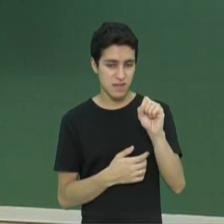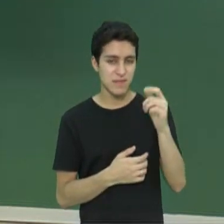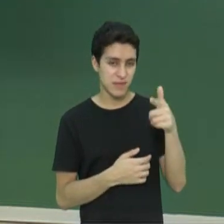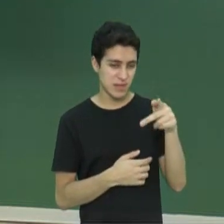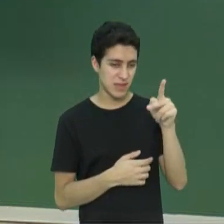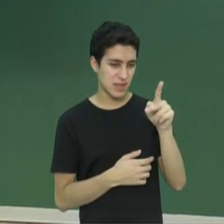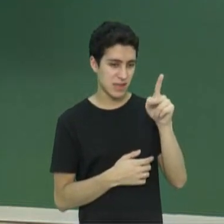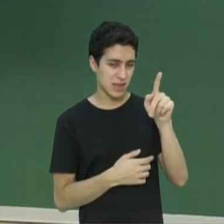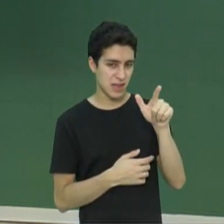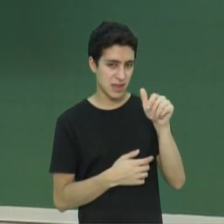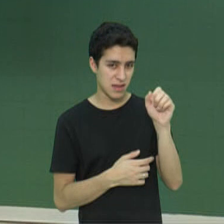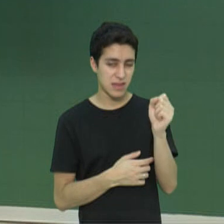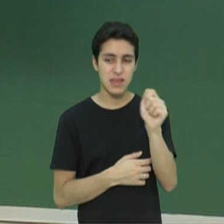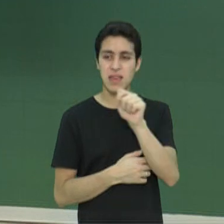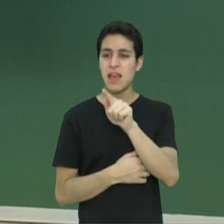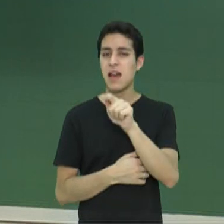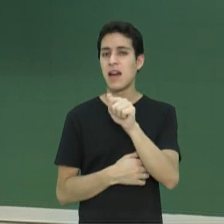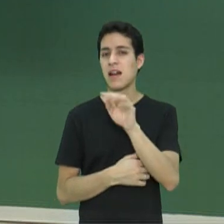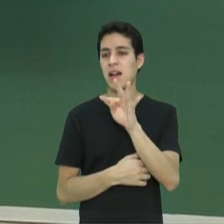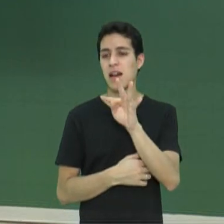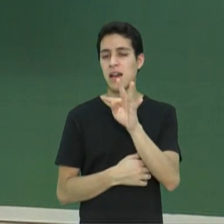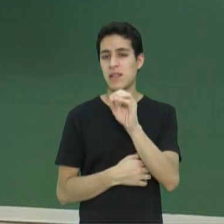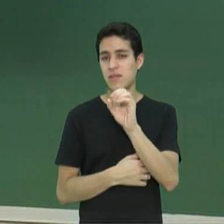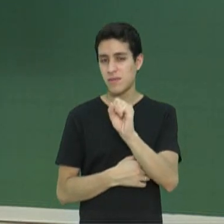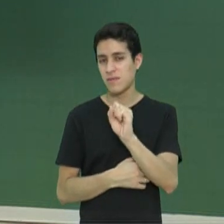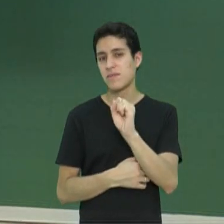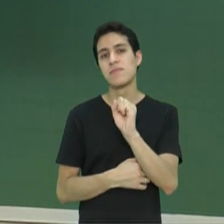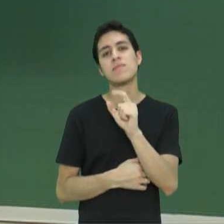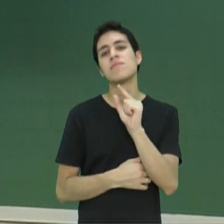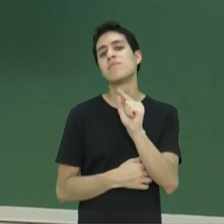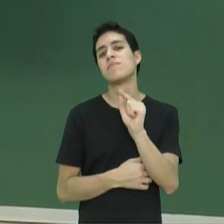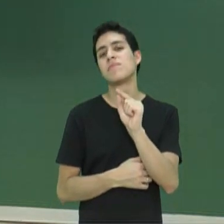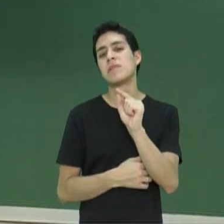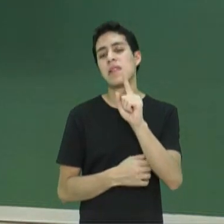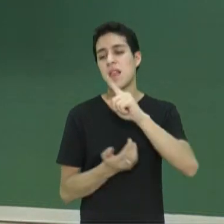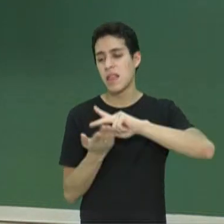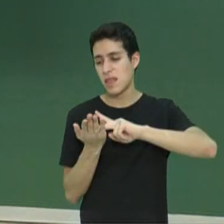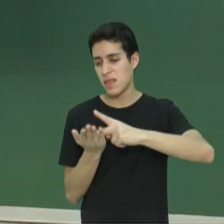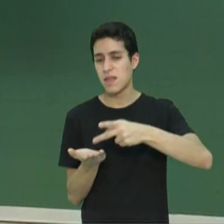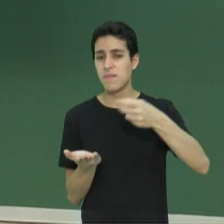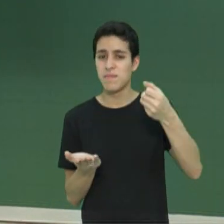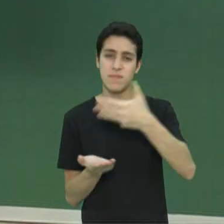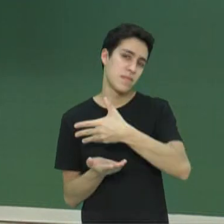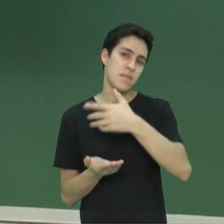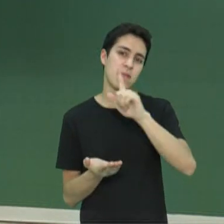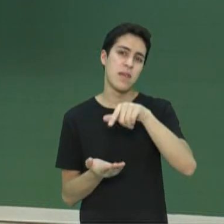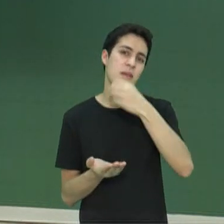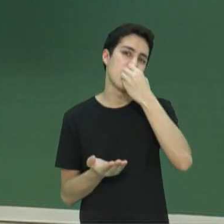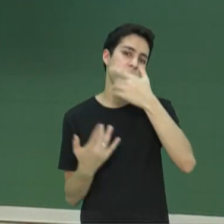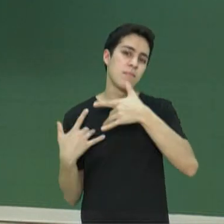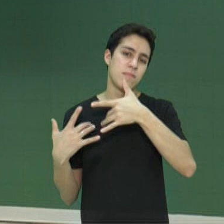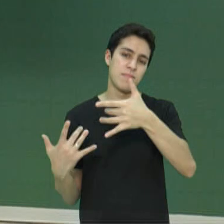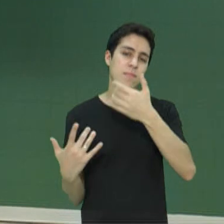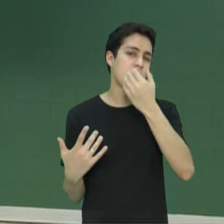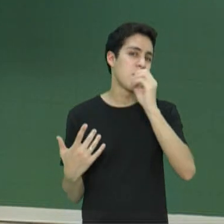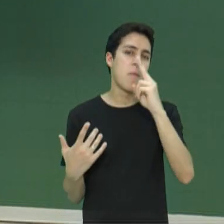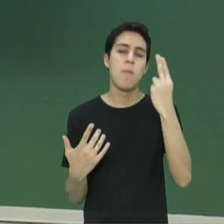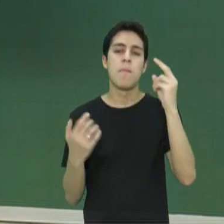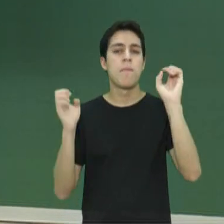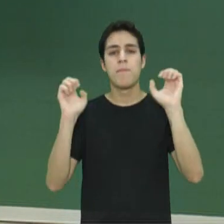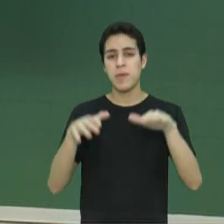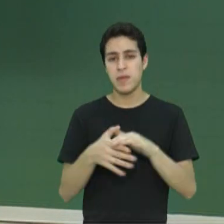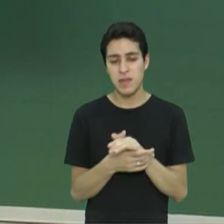que é belo, e agatos vem de uma palavra que é traduzida modernamente por bondade ou bem. Então,